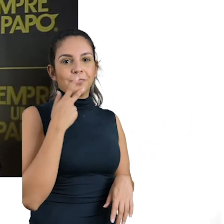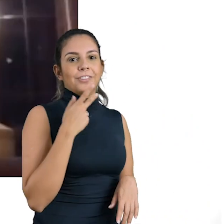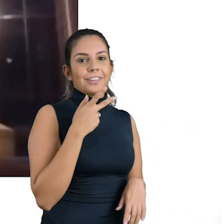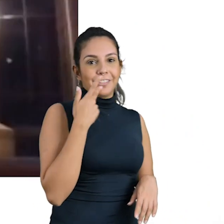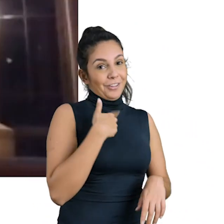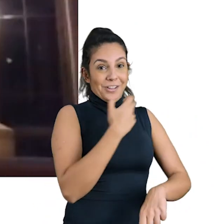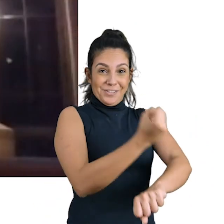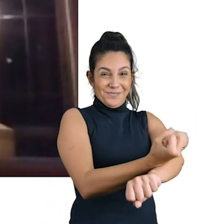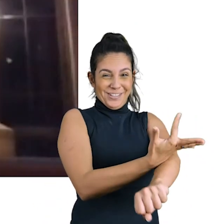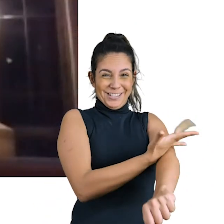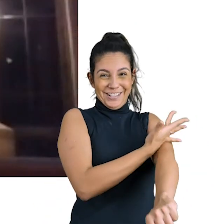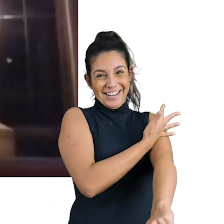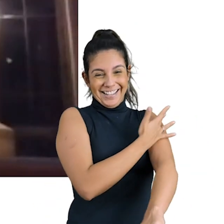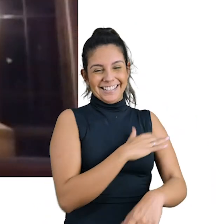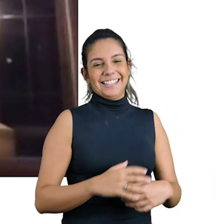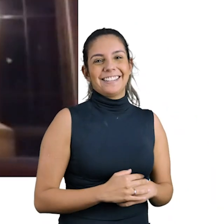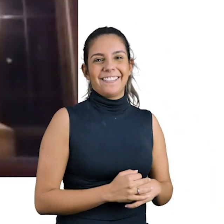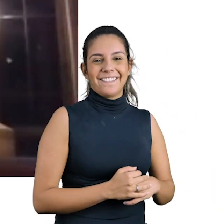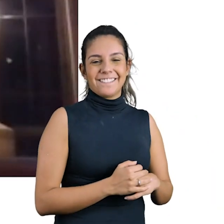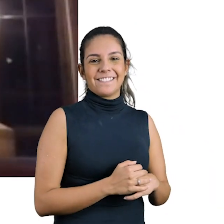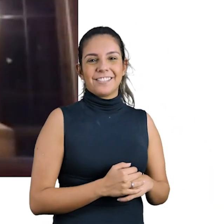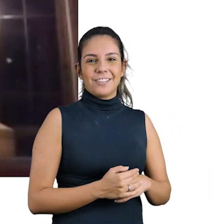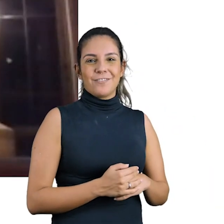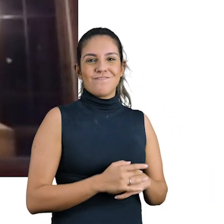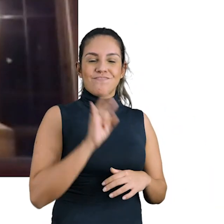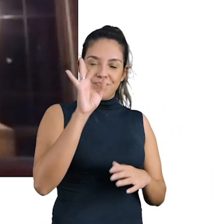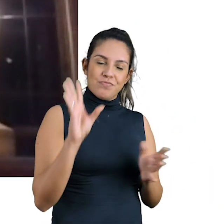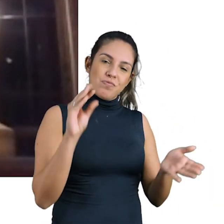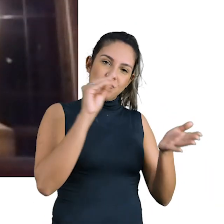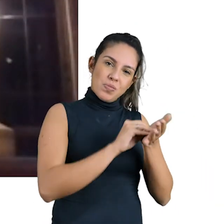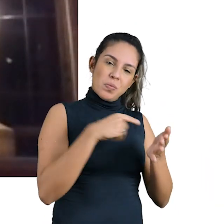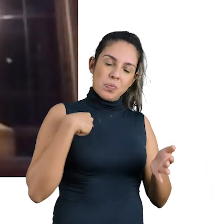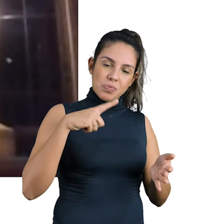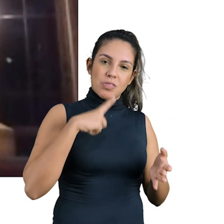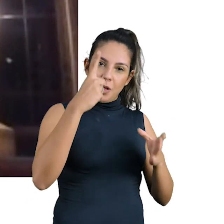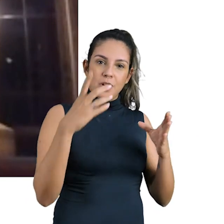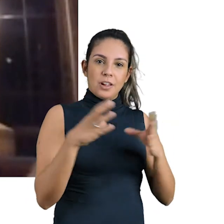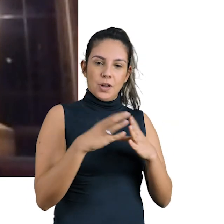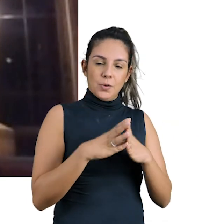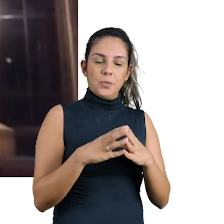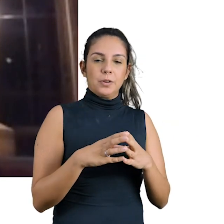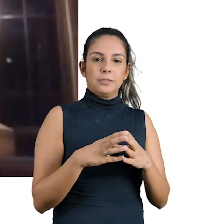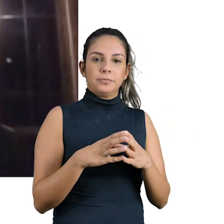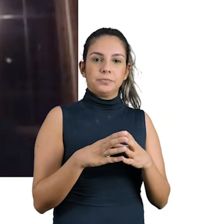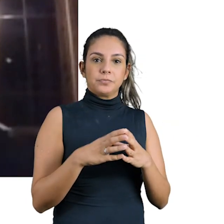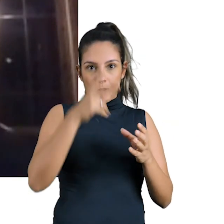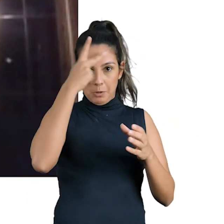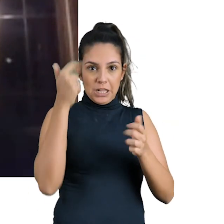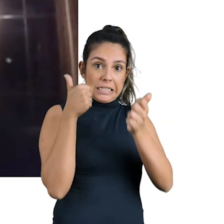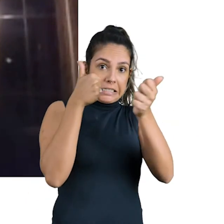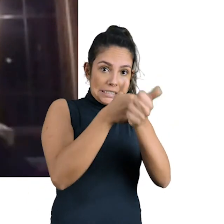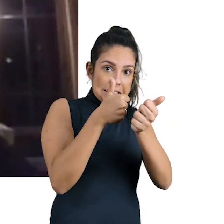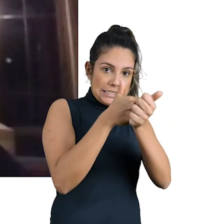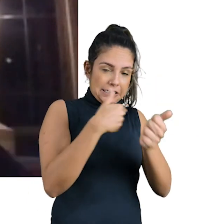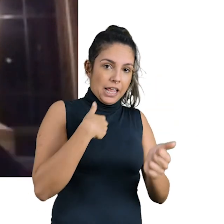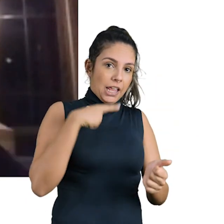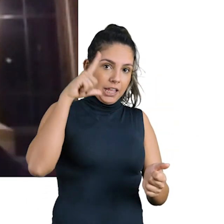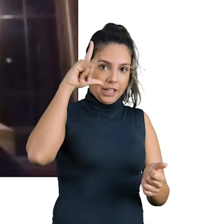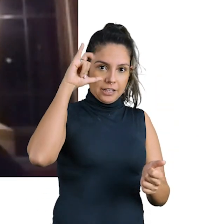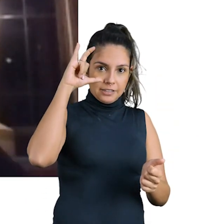Lília? Super, fiquei emocionada aqui. E, na verdade, eu só ia completar que eu tenho um grupo